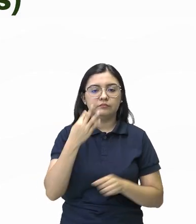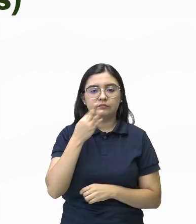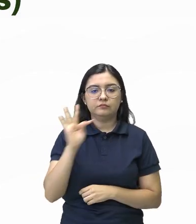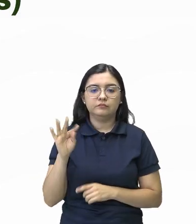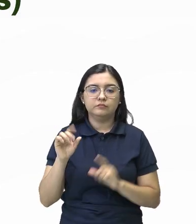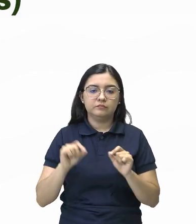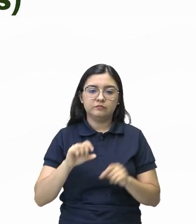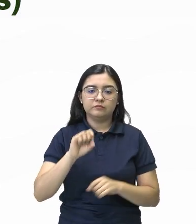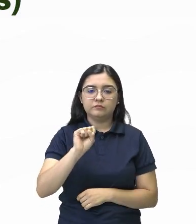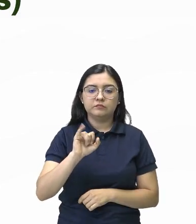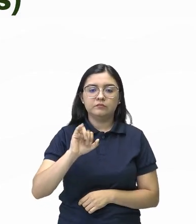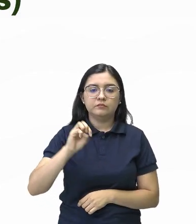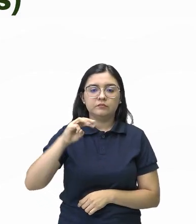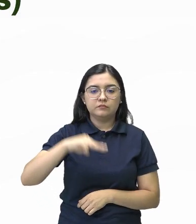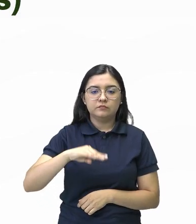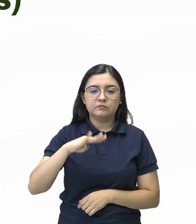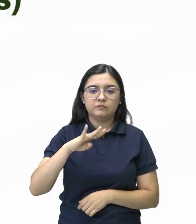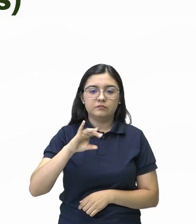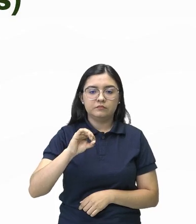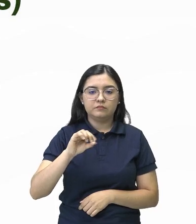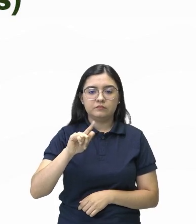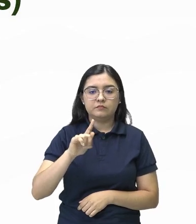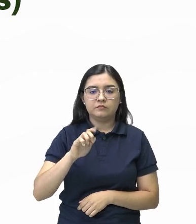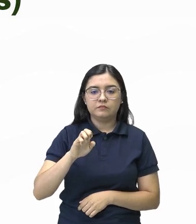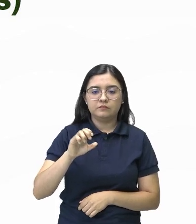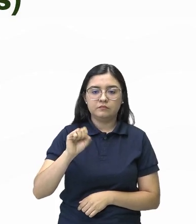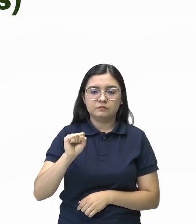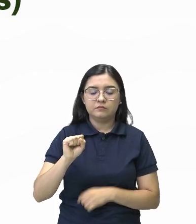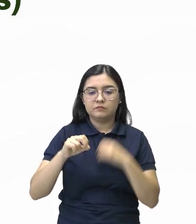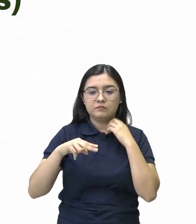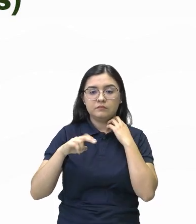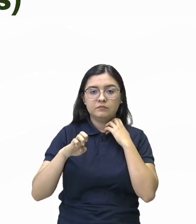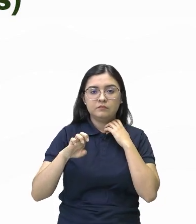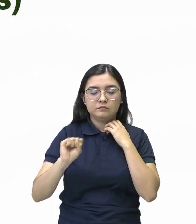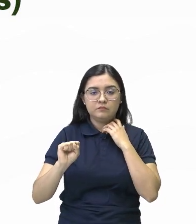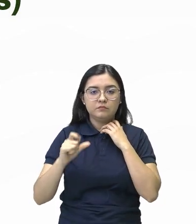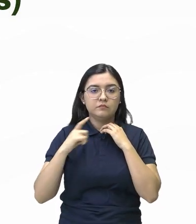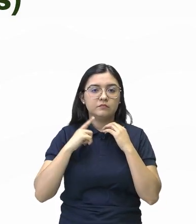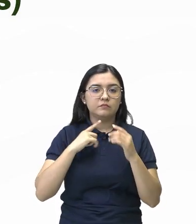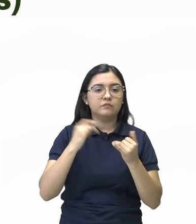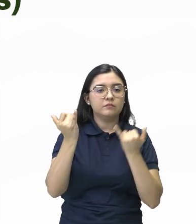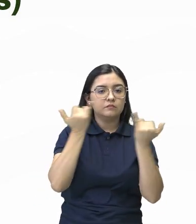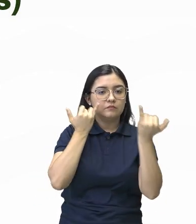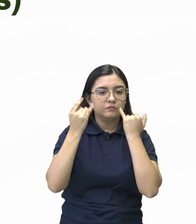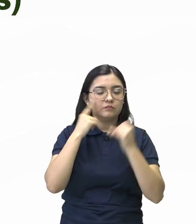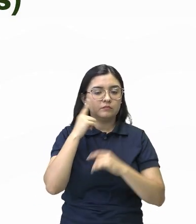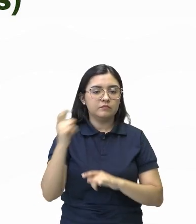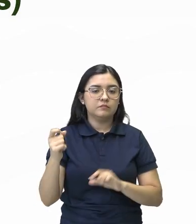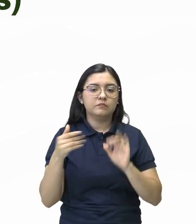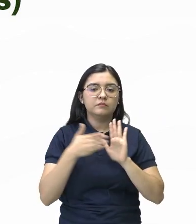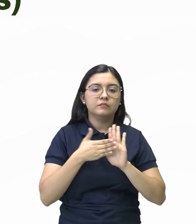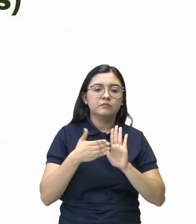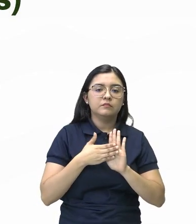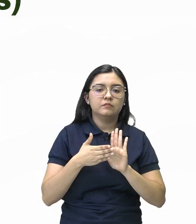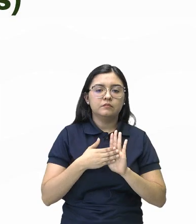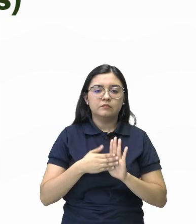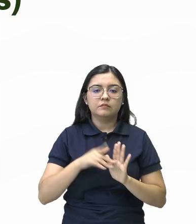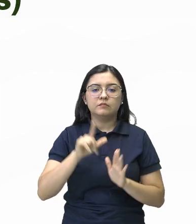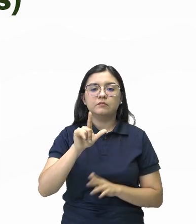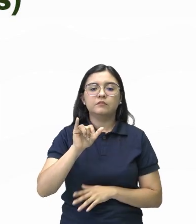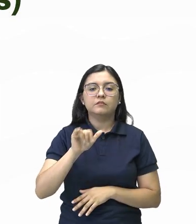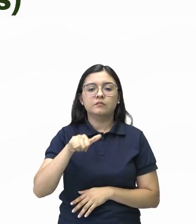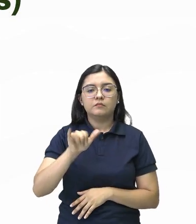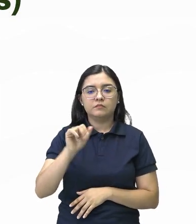é a simbiogênese. Então, a simbiogênese ela traz uma informação bem interessante, né, proposta por Lynn